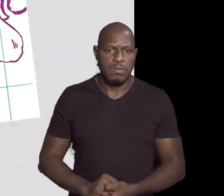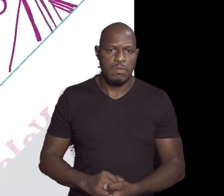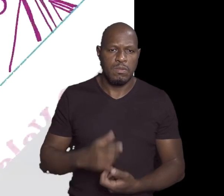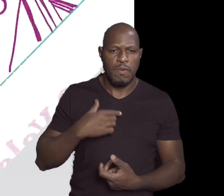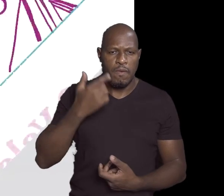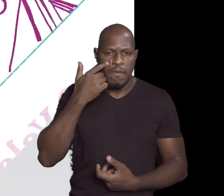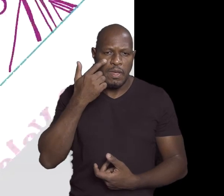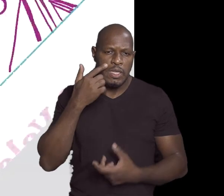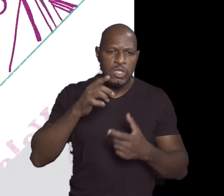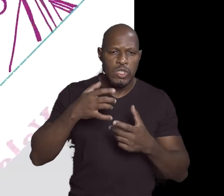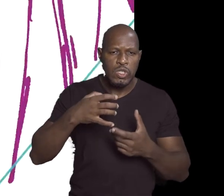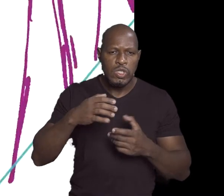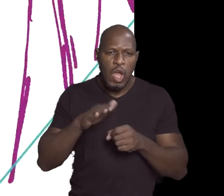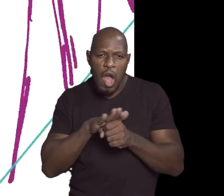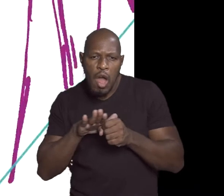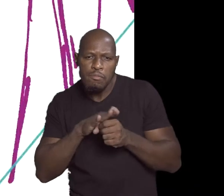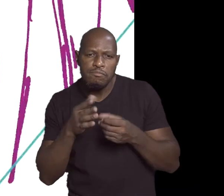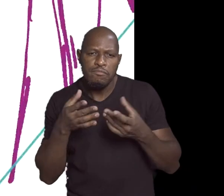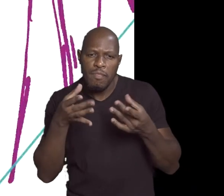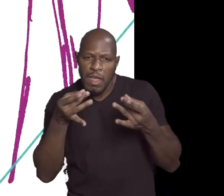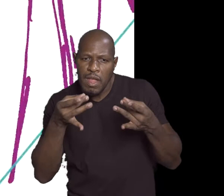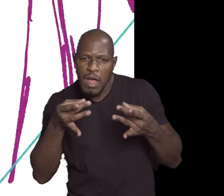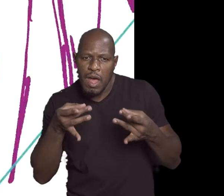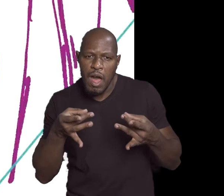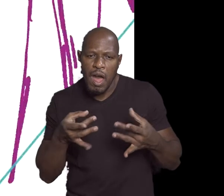de detalhe,